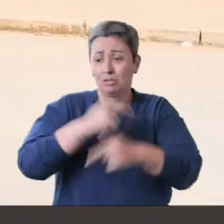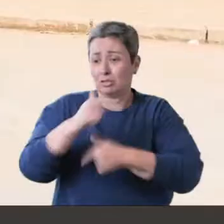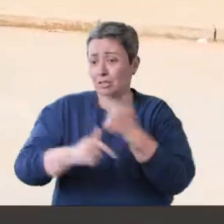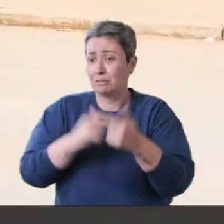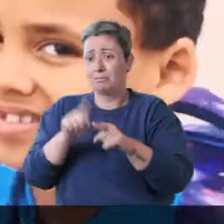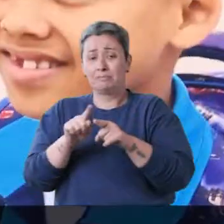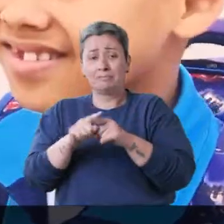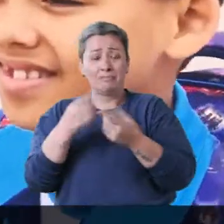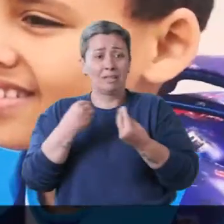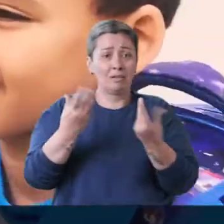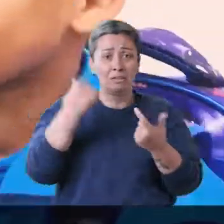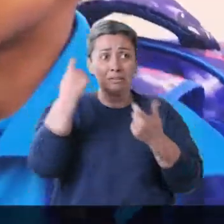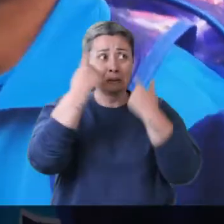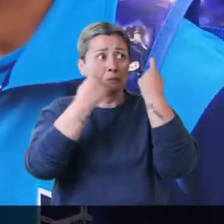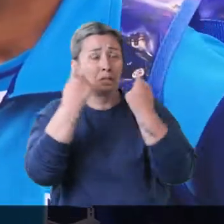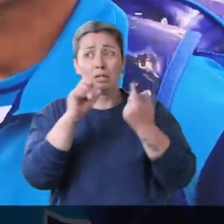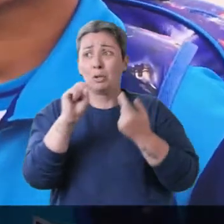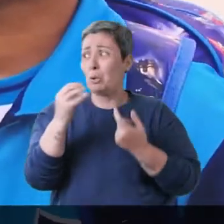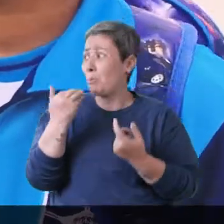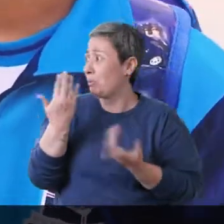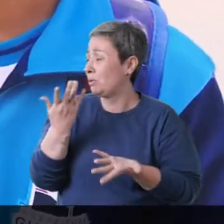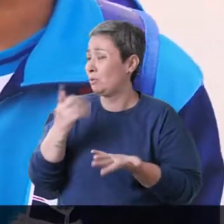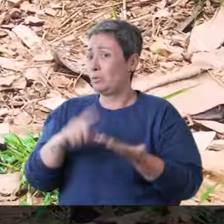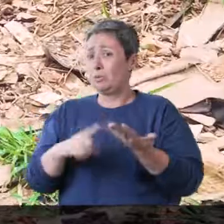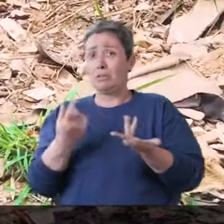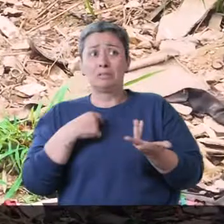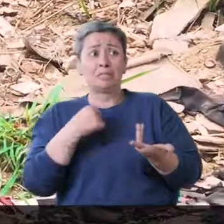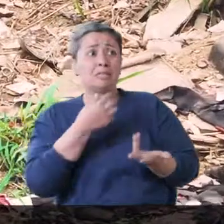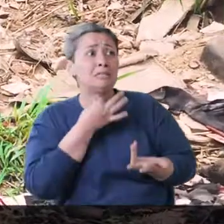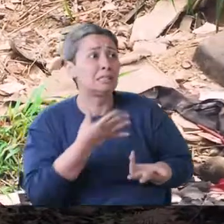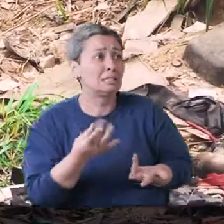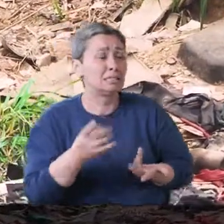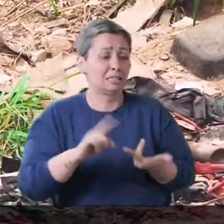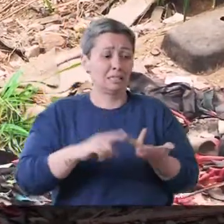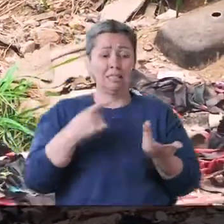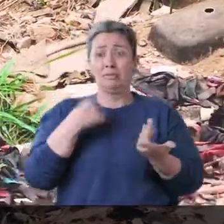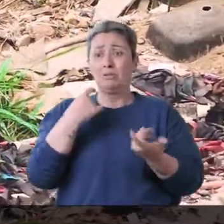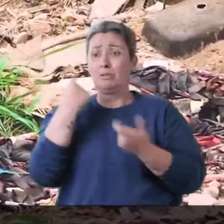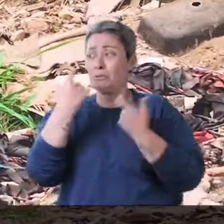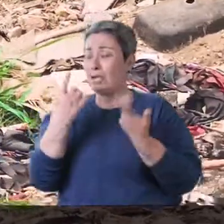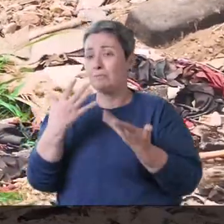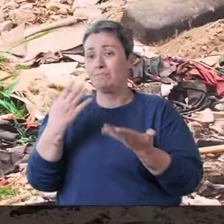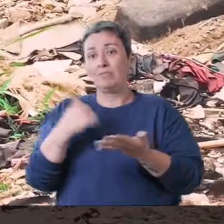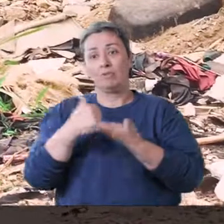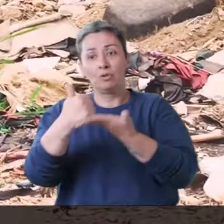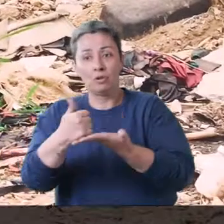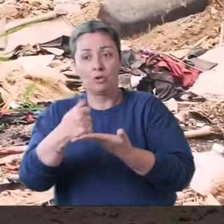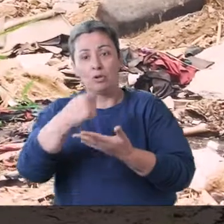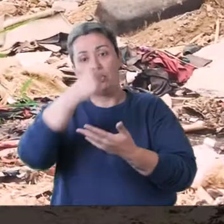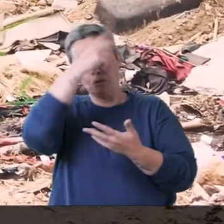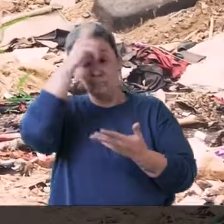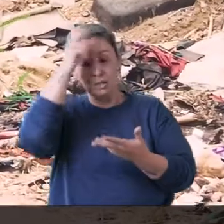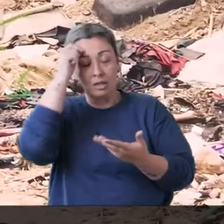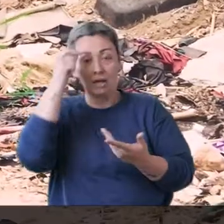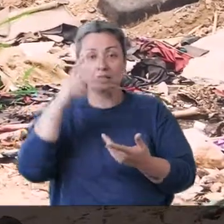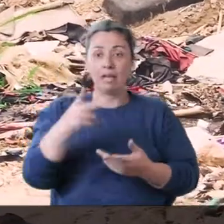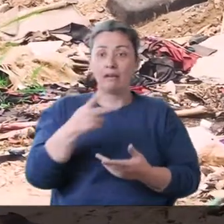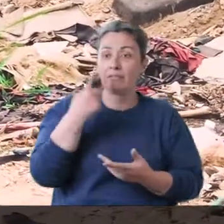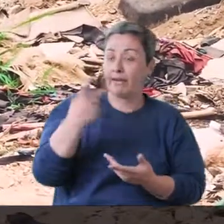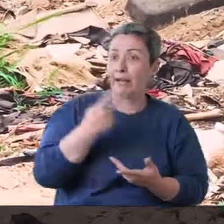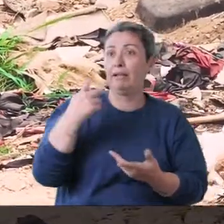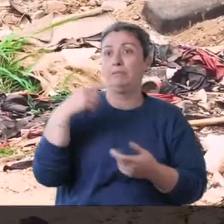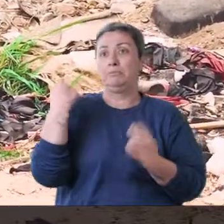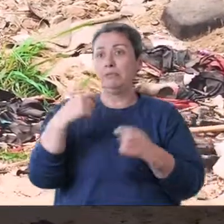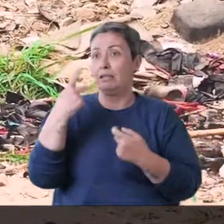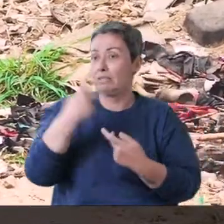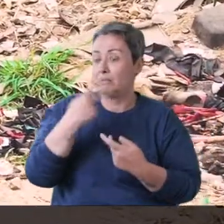eu trabalhava e deixando com a vizinha e eu ficava preocupada. Será que ele comeu? Será que ele está com sede? Aí encaminhou ele para o pré. Ela falou,